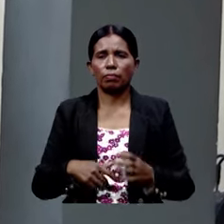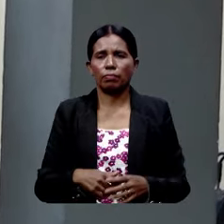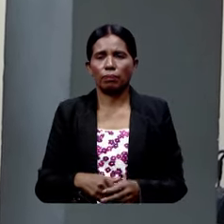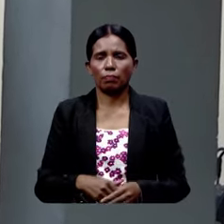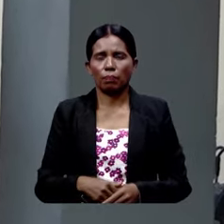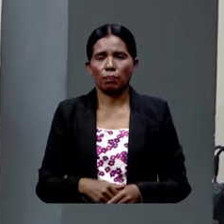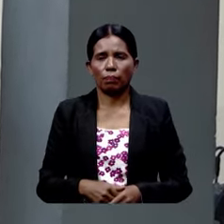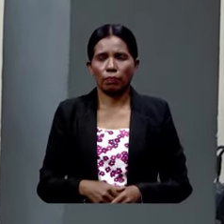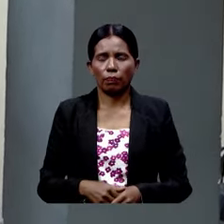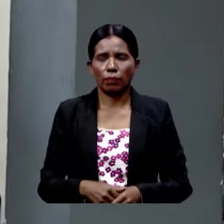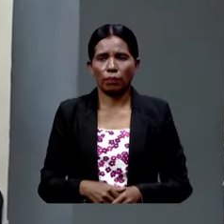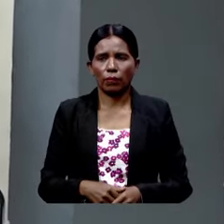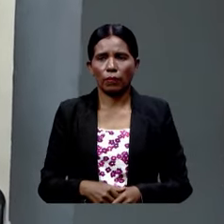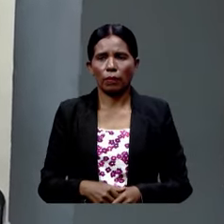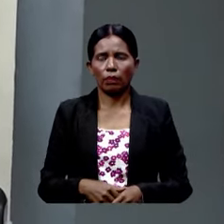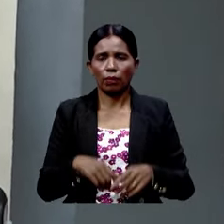Por aí.